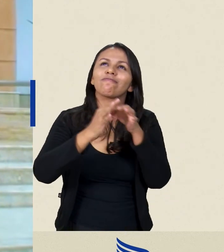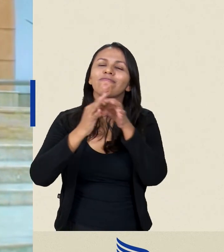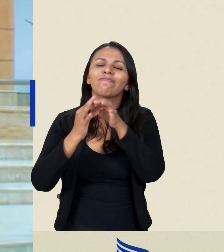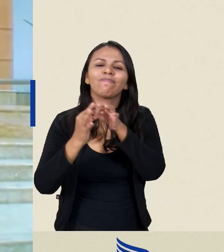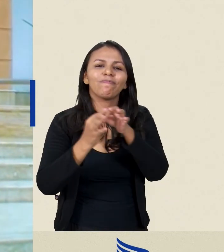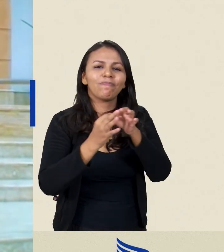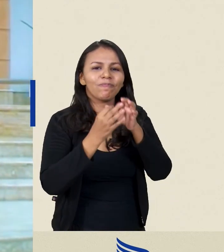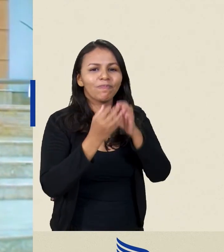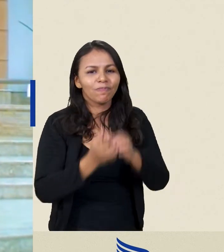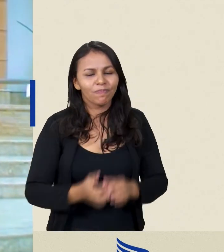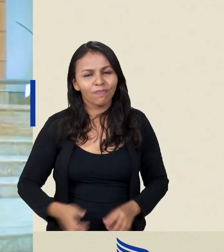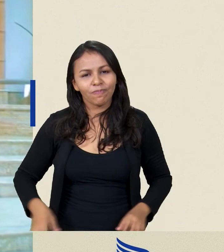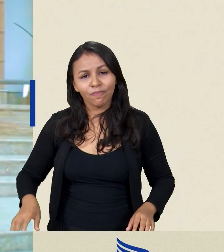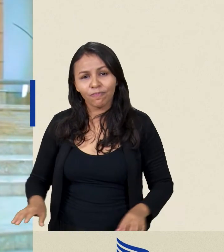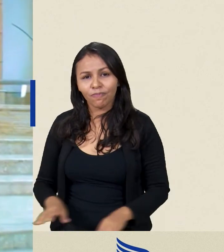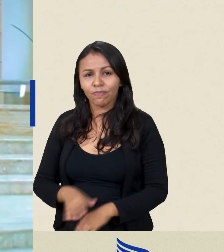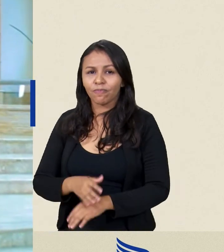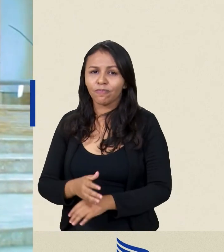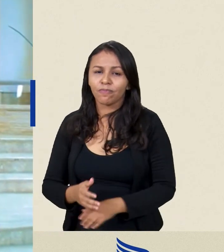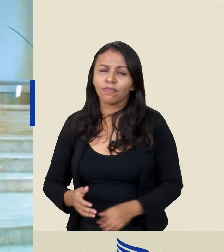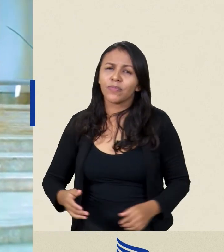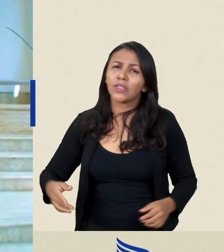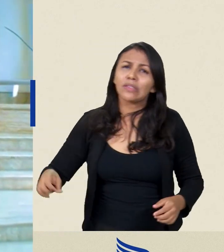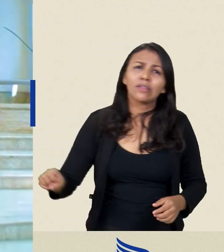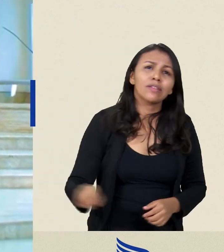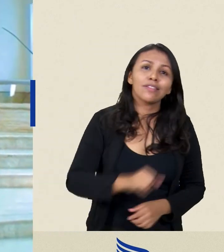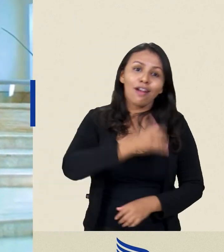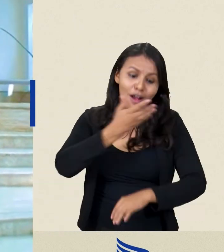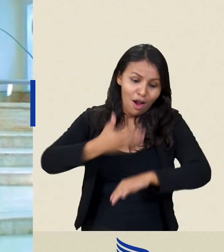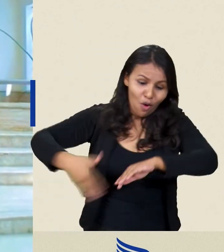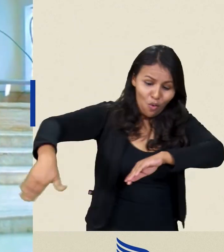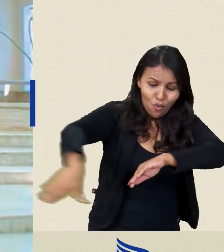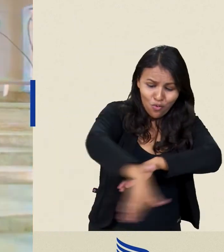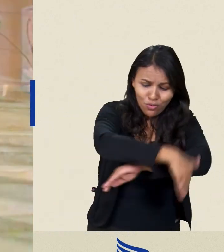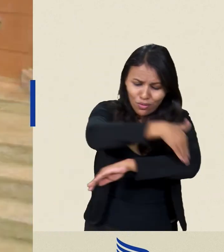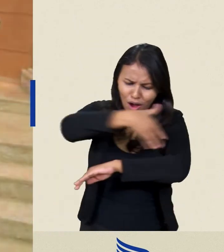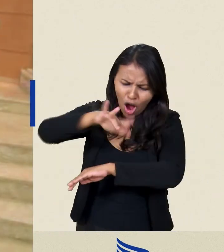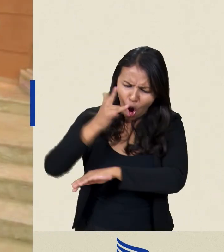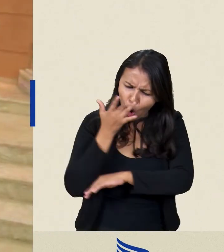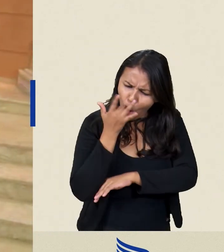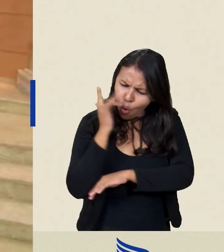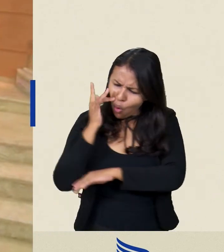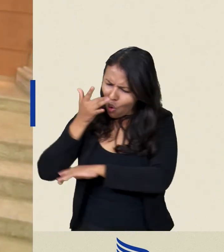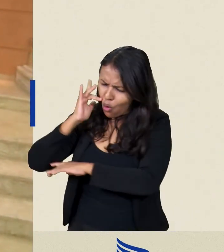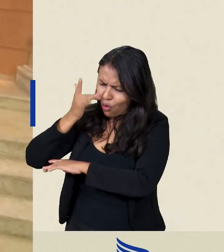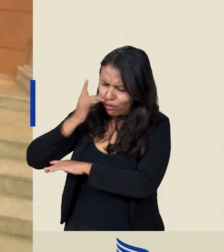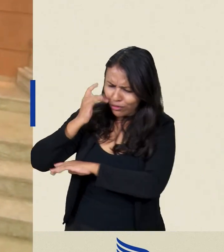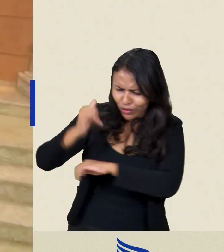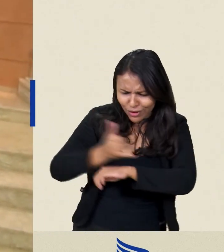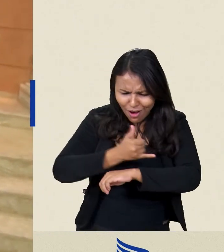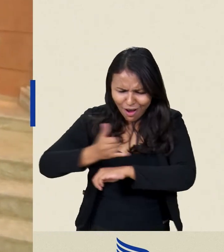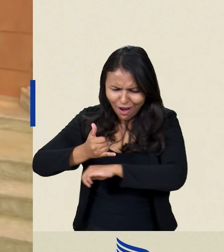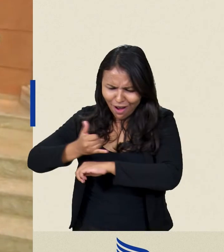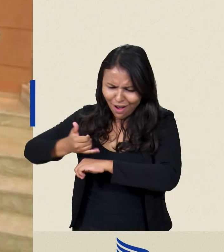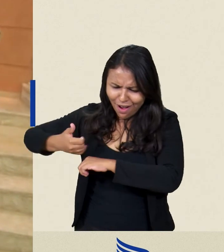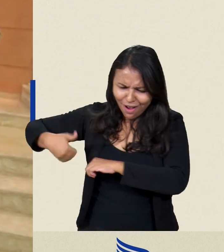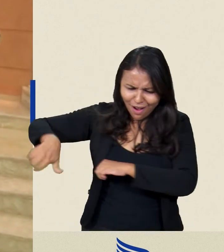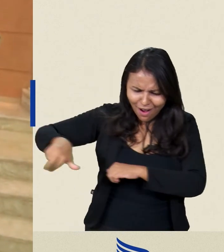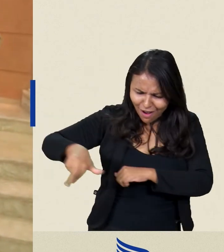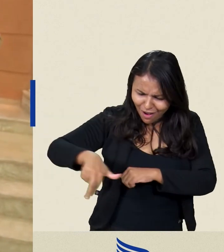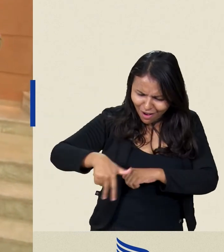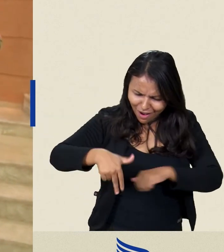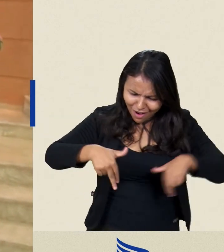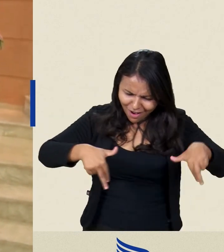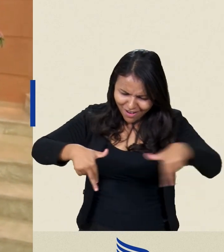também. Quando as ruas de ouro fino ao